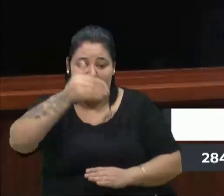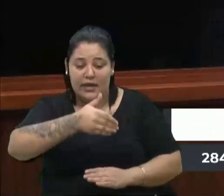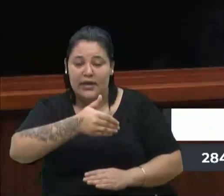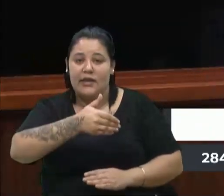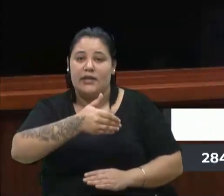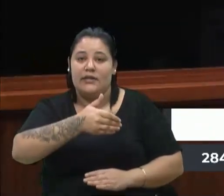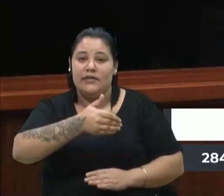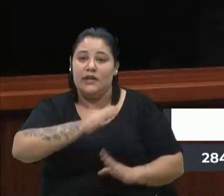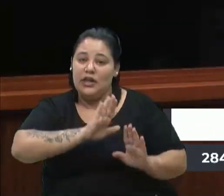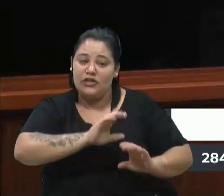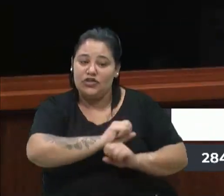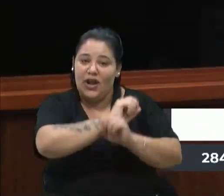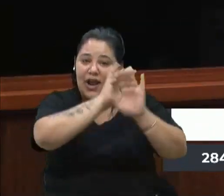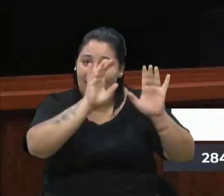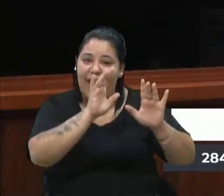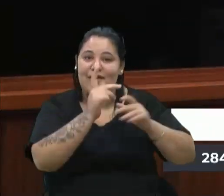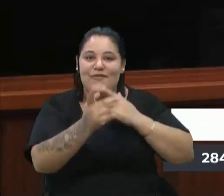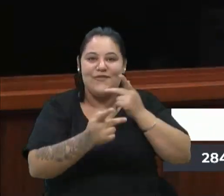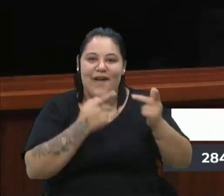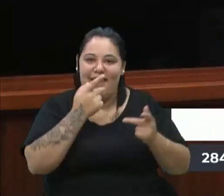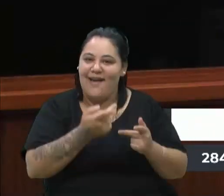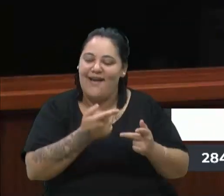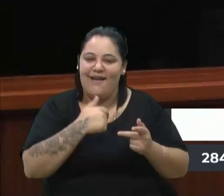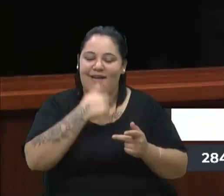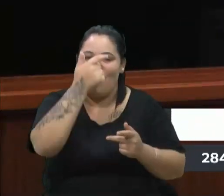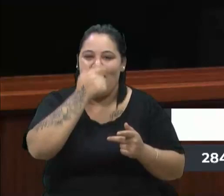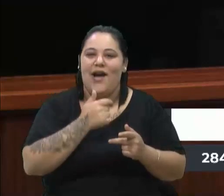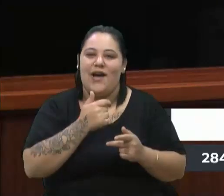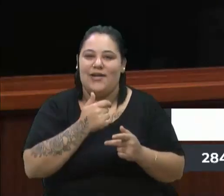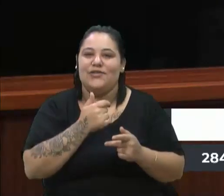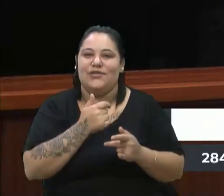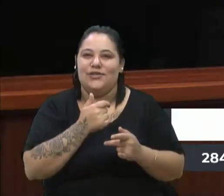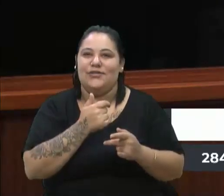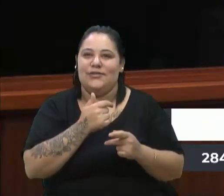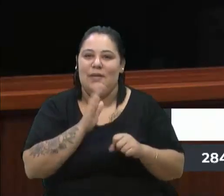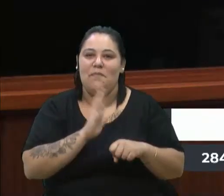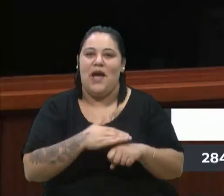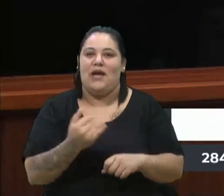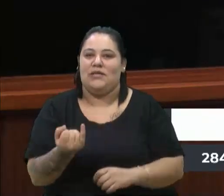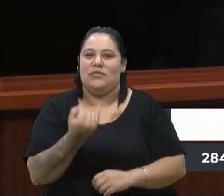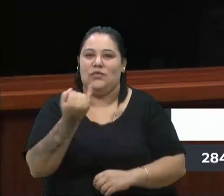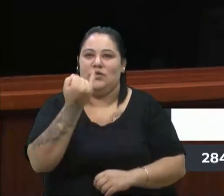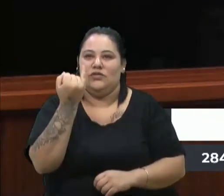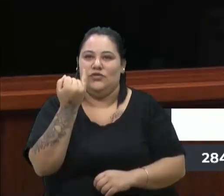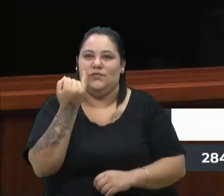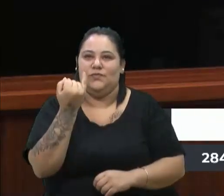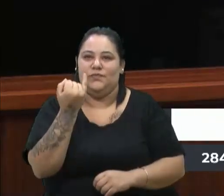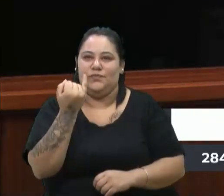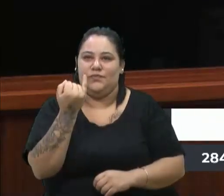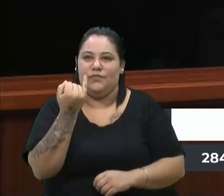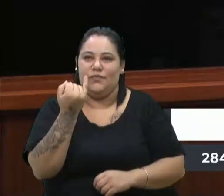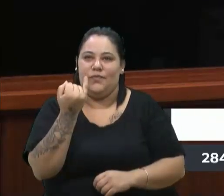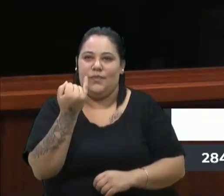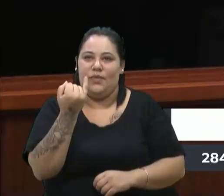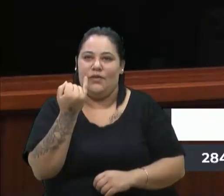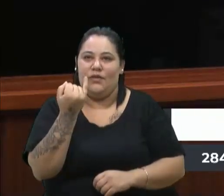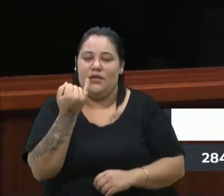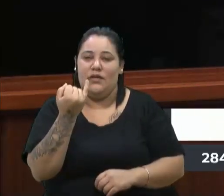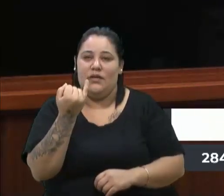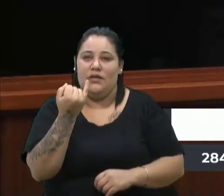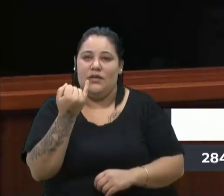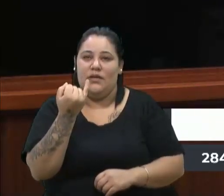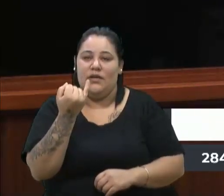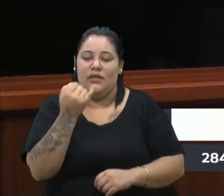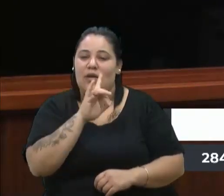esse esclarecimento. Eu acho que talvez seria mais efetivo, talvez menos publicitário, mas